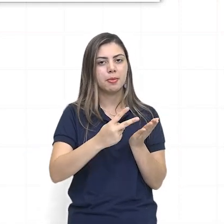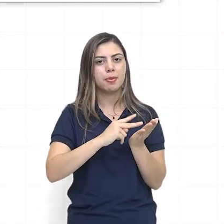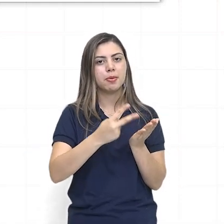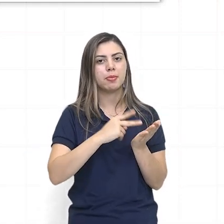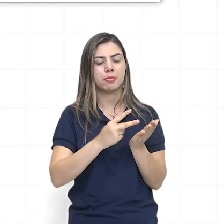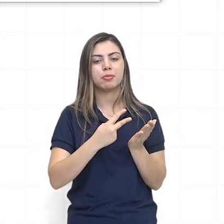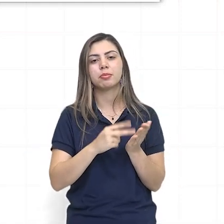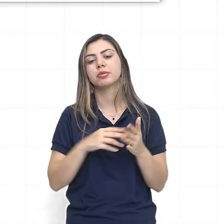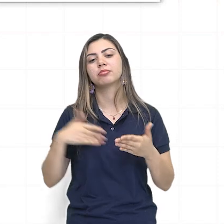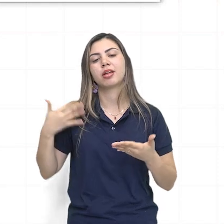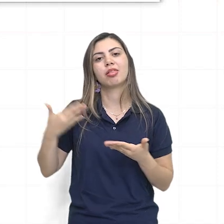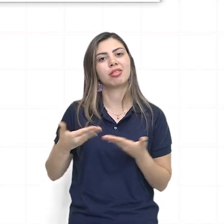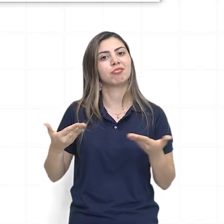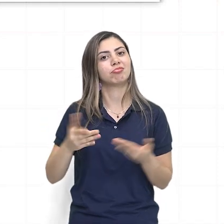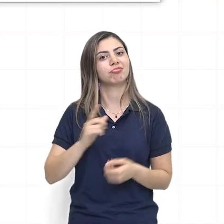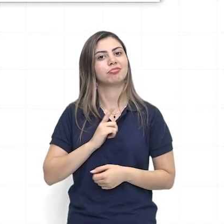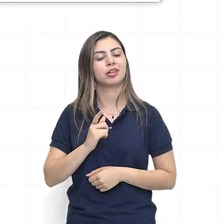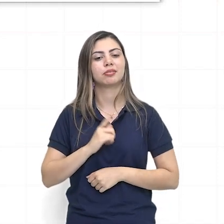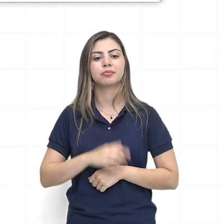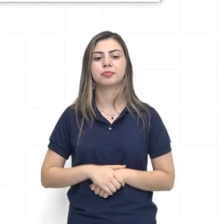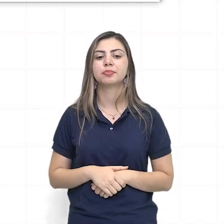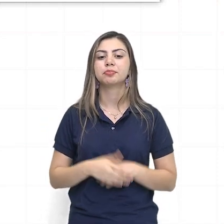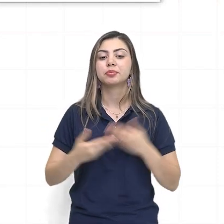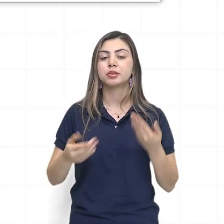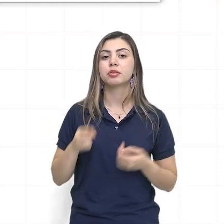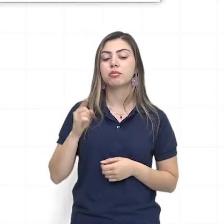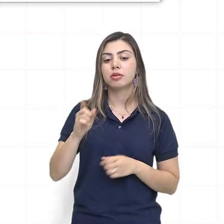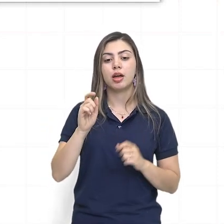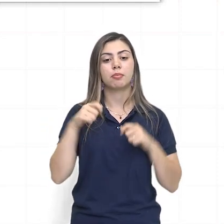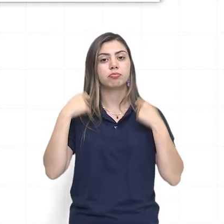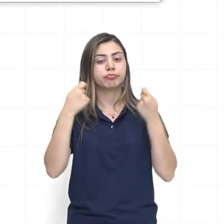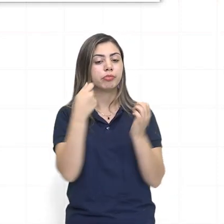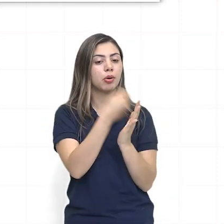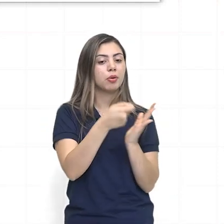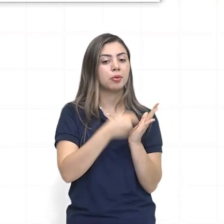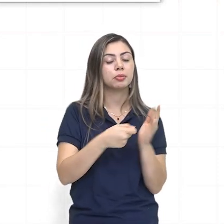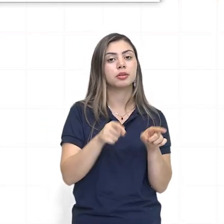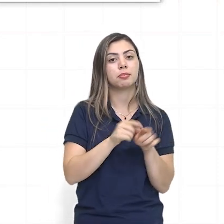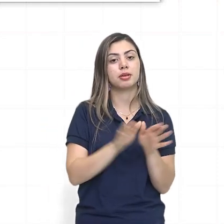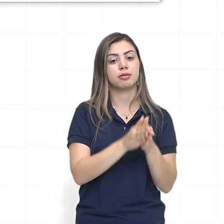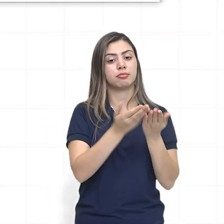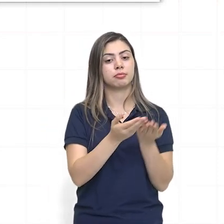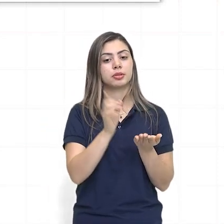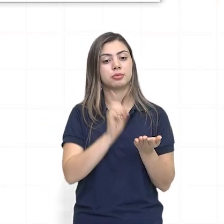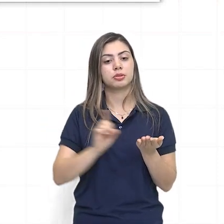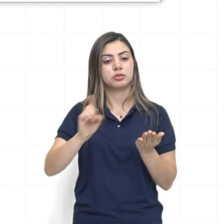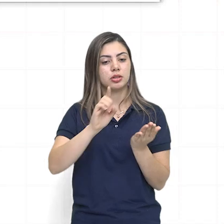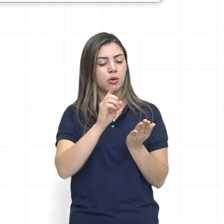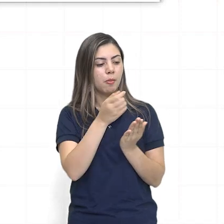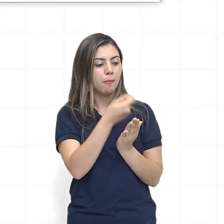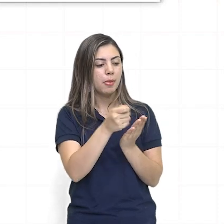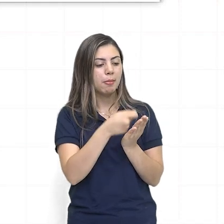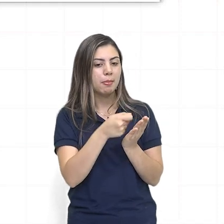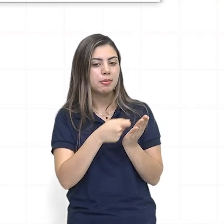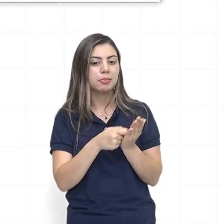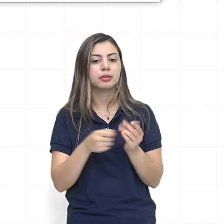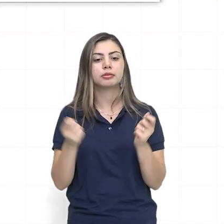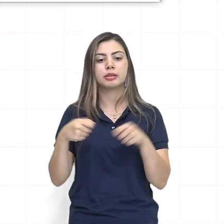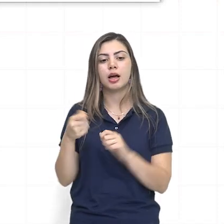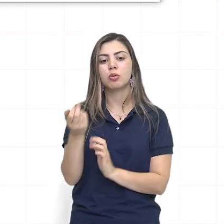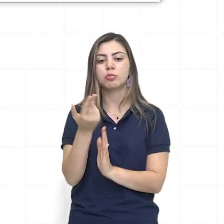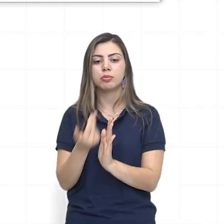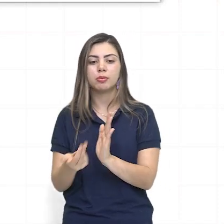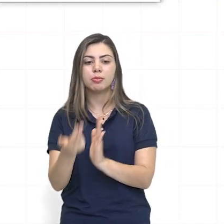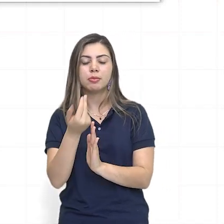da antiguidade que chegam até os dias atuais. Os monges copistas também preservaram a Bíblia, faziam iluminuras